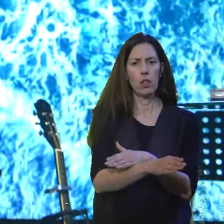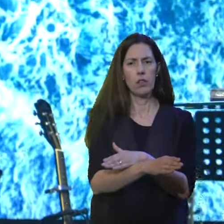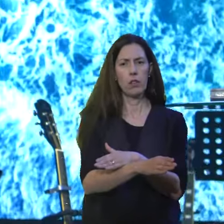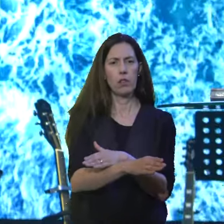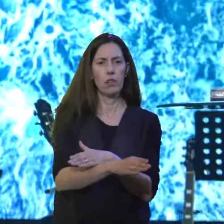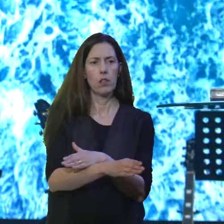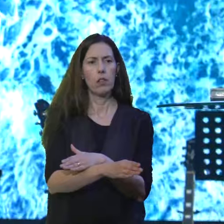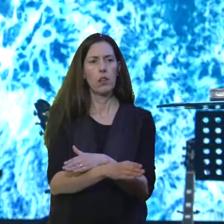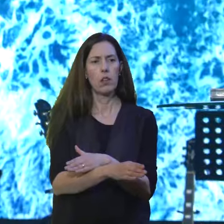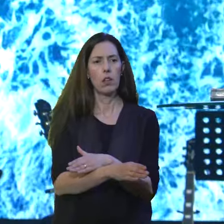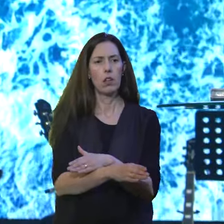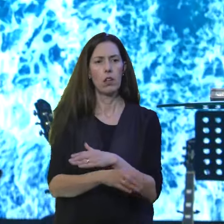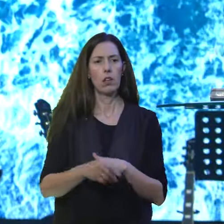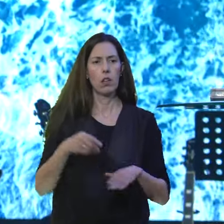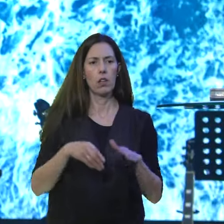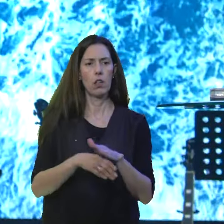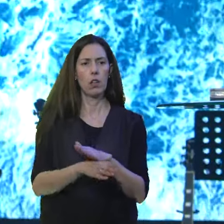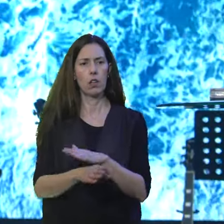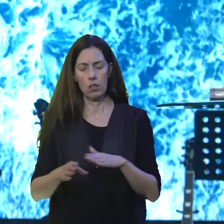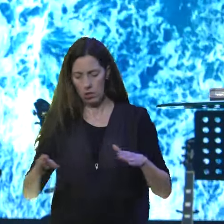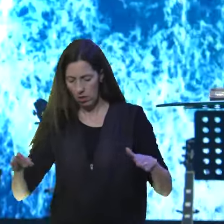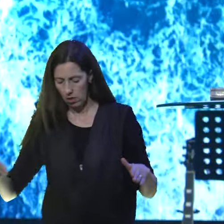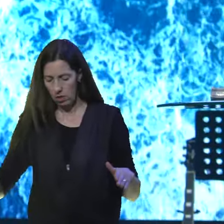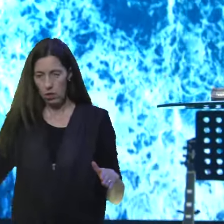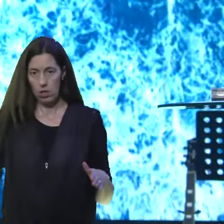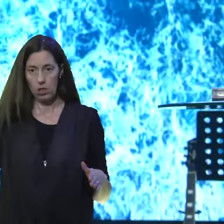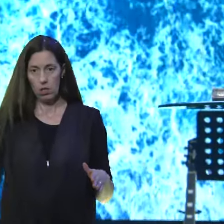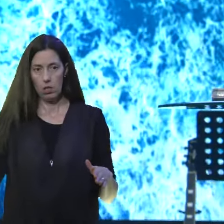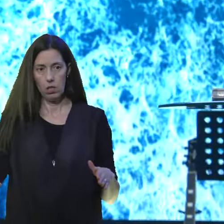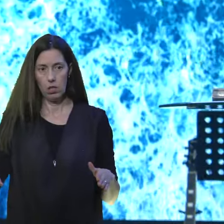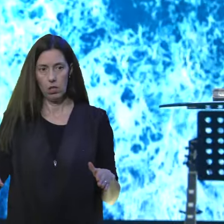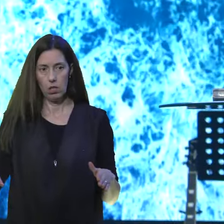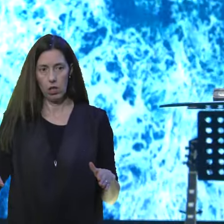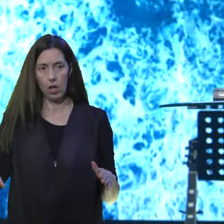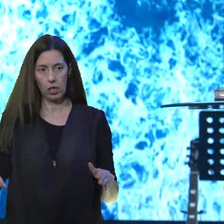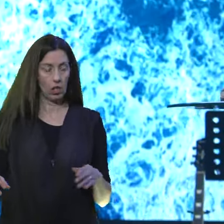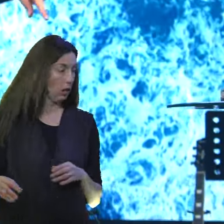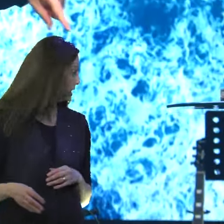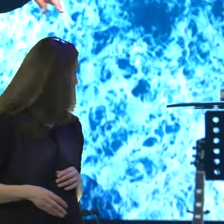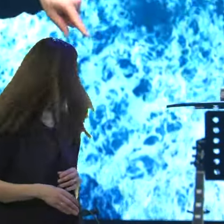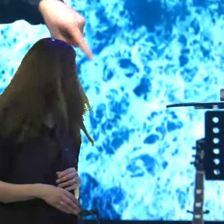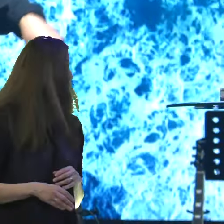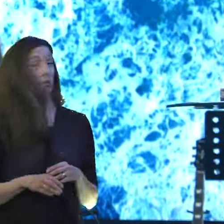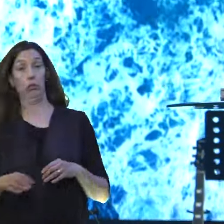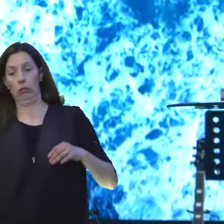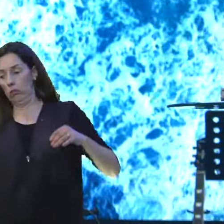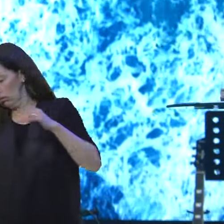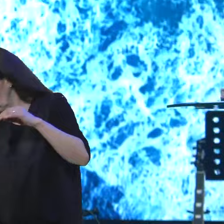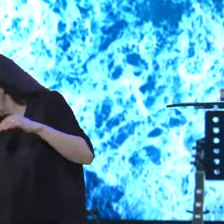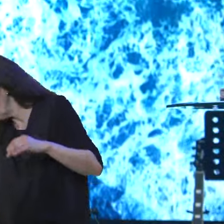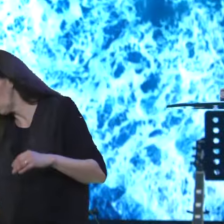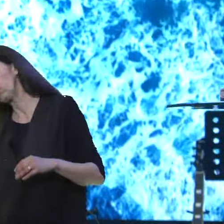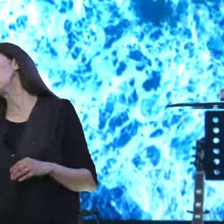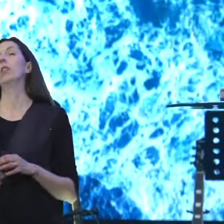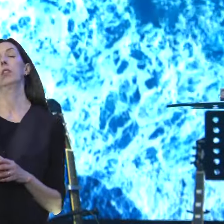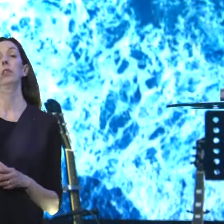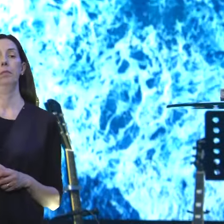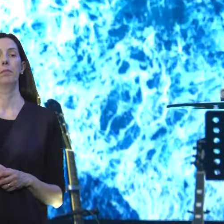Até você imitar tudo que você viu seu pai fazendo e você não quer fazer, mas você está seguindo os mesmos passos que ele?